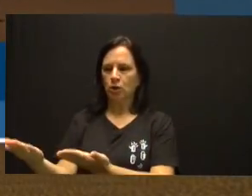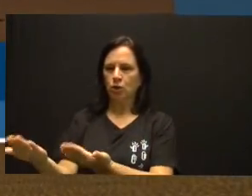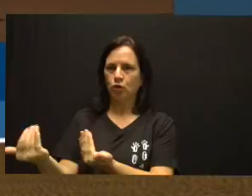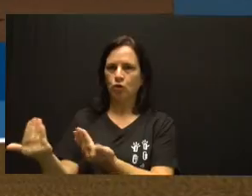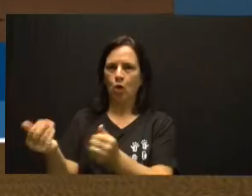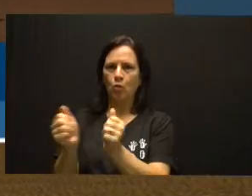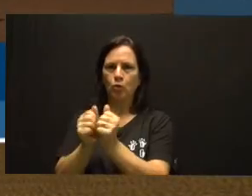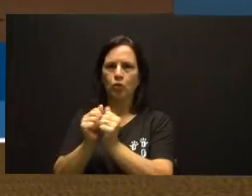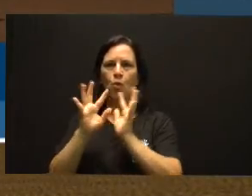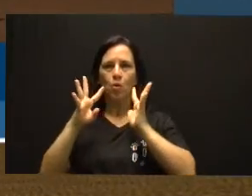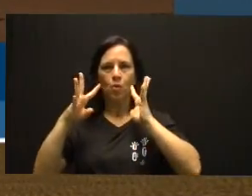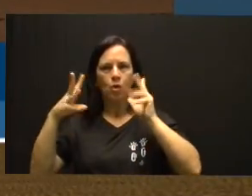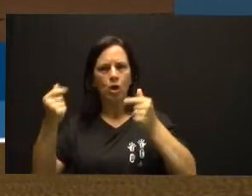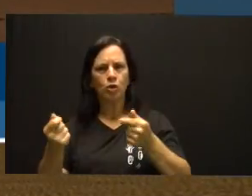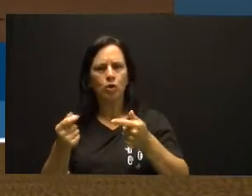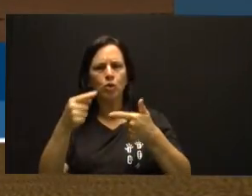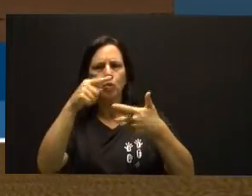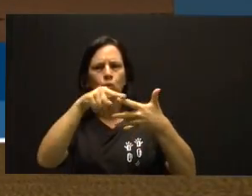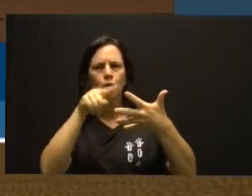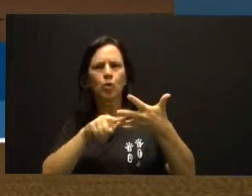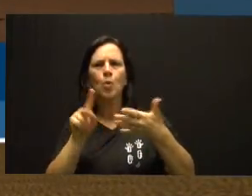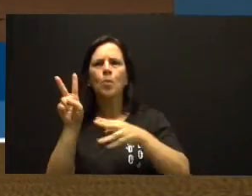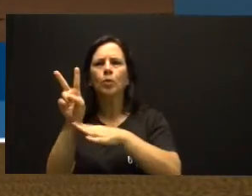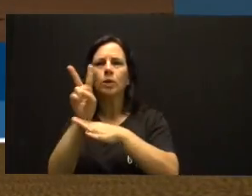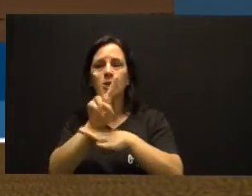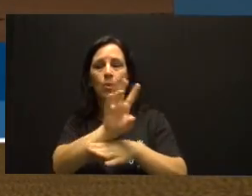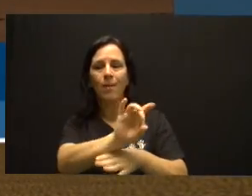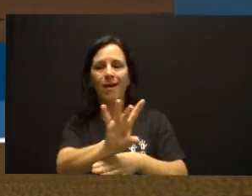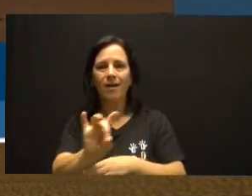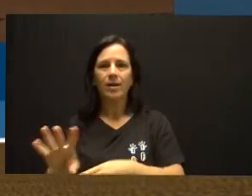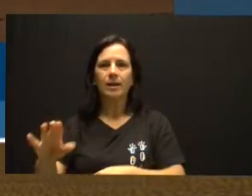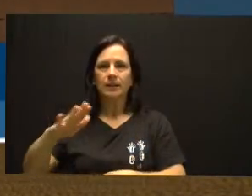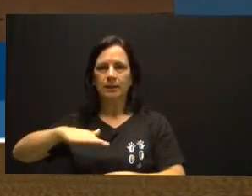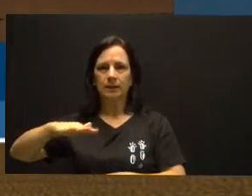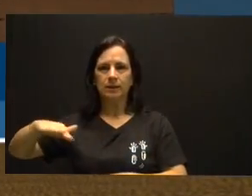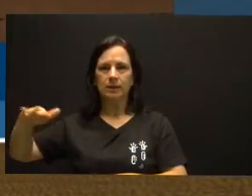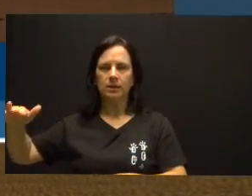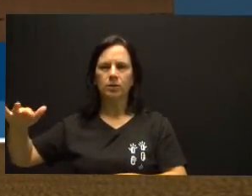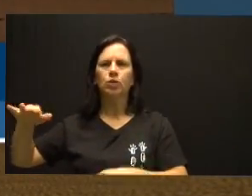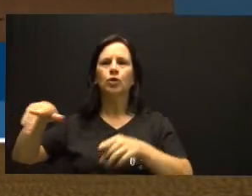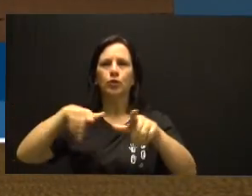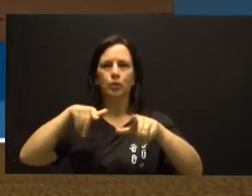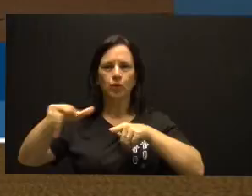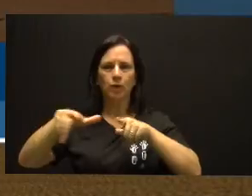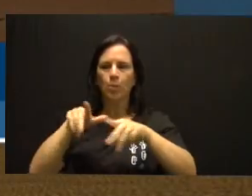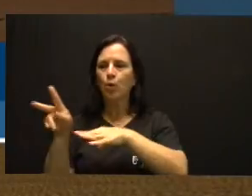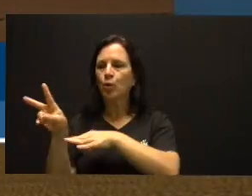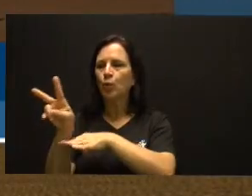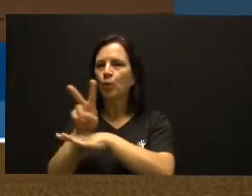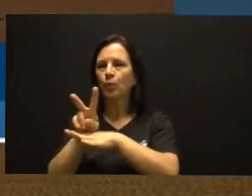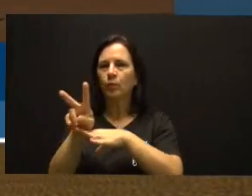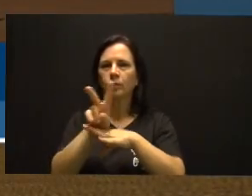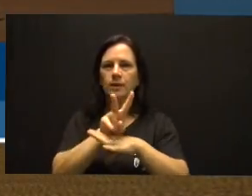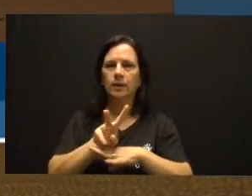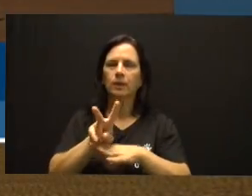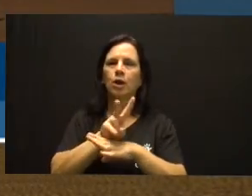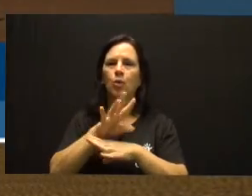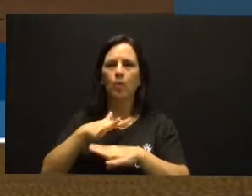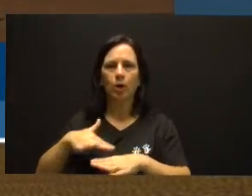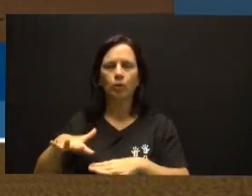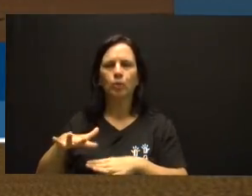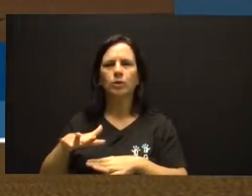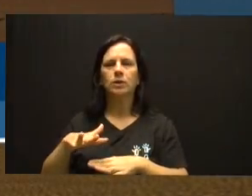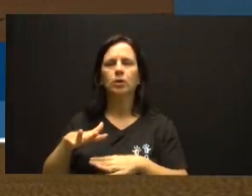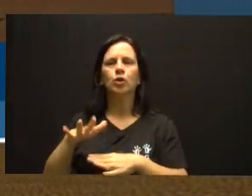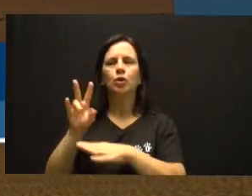conjunto sobre qual medida de proteção para cada caso. Devido ao seu trabalho de fiscalização a todos os entes